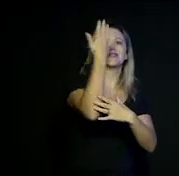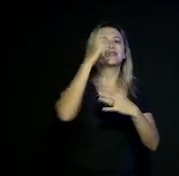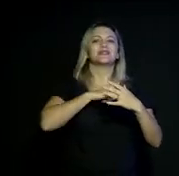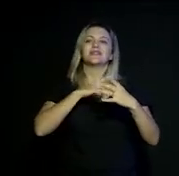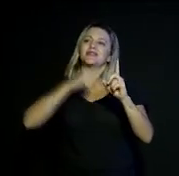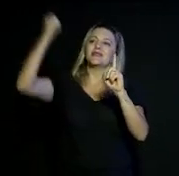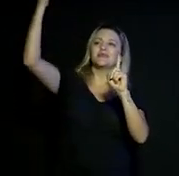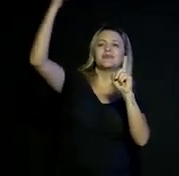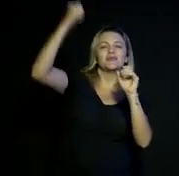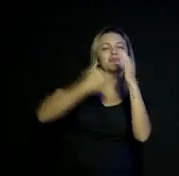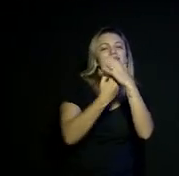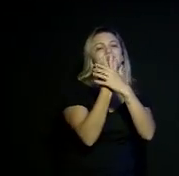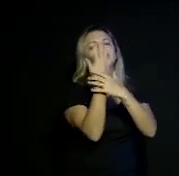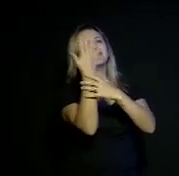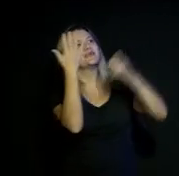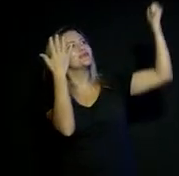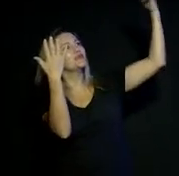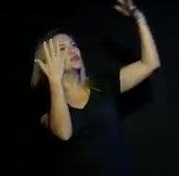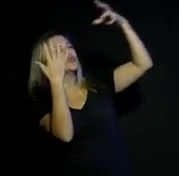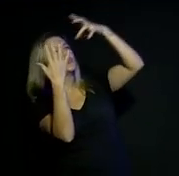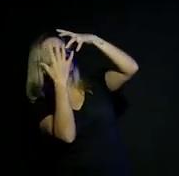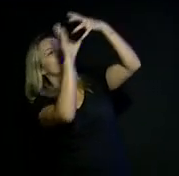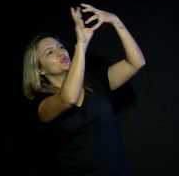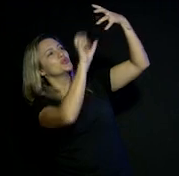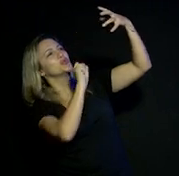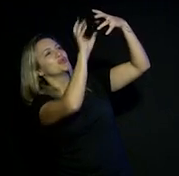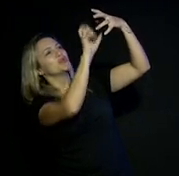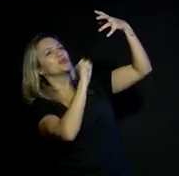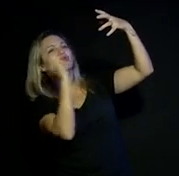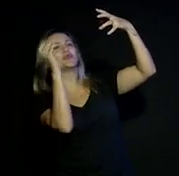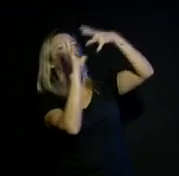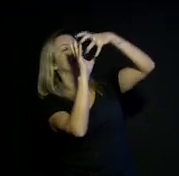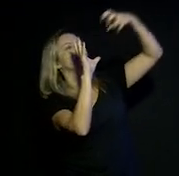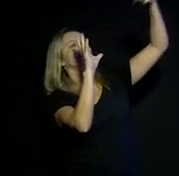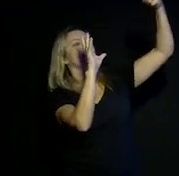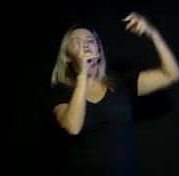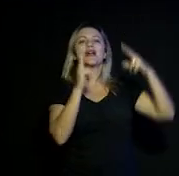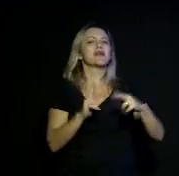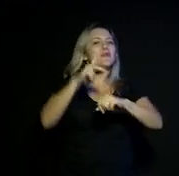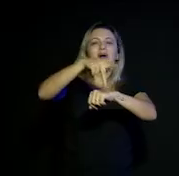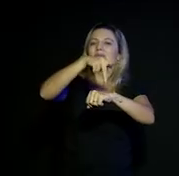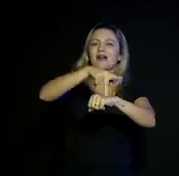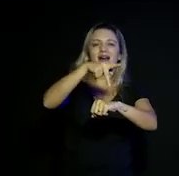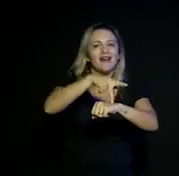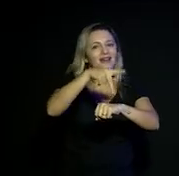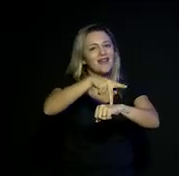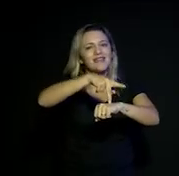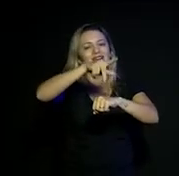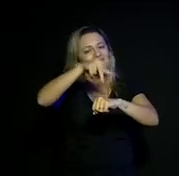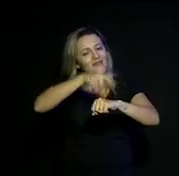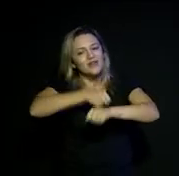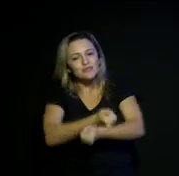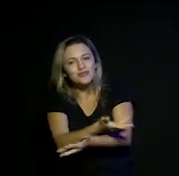a troca gasosa com o meio. A natureza chega e diz, pedras, as pedras fazem o que tem que fazer. Vão